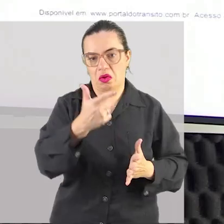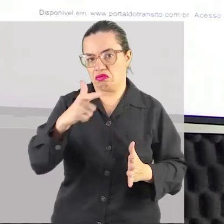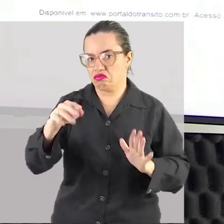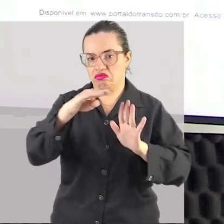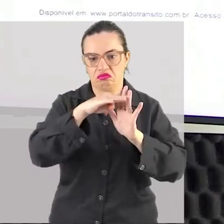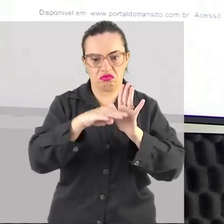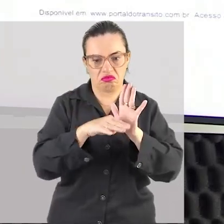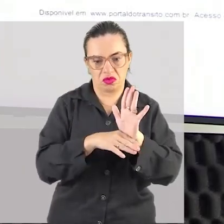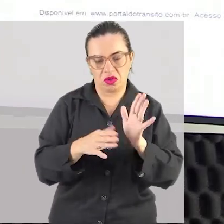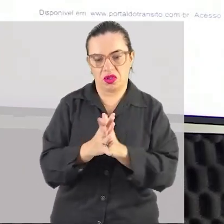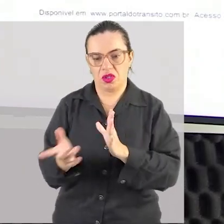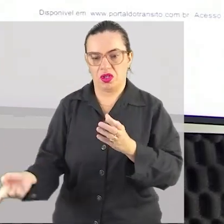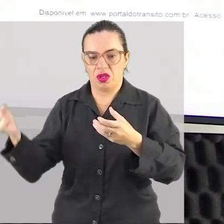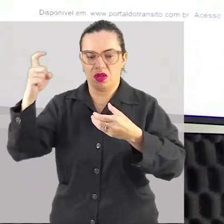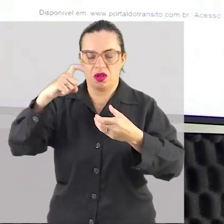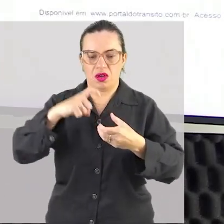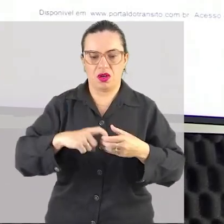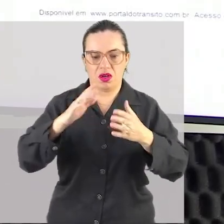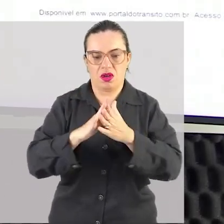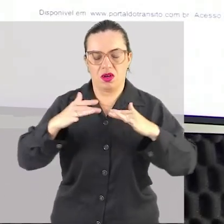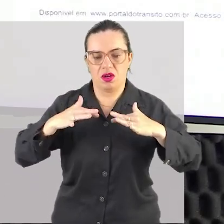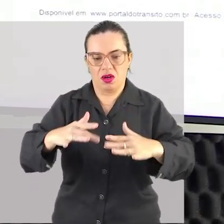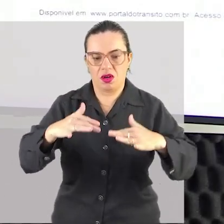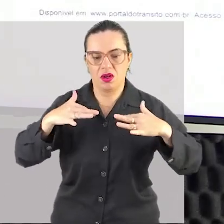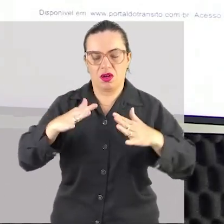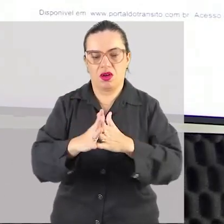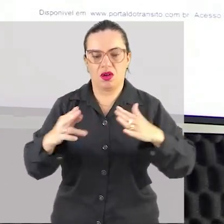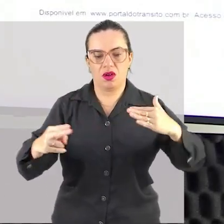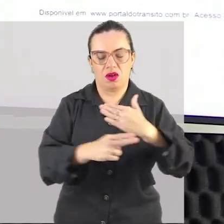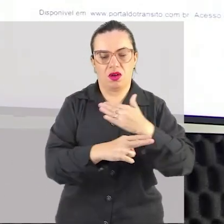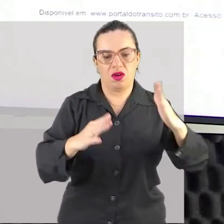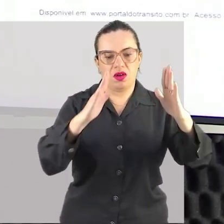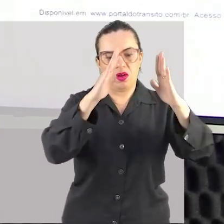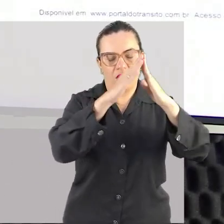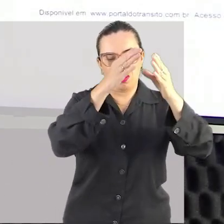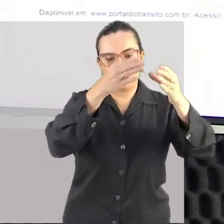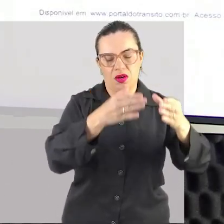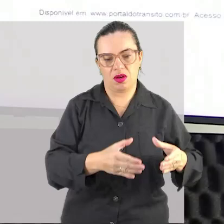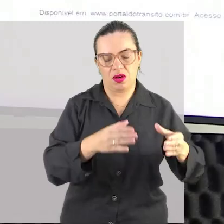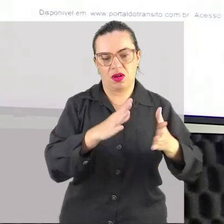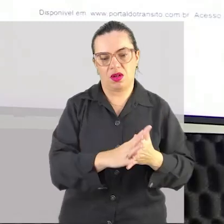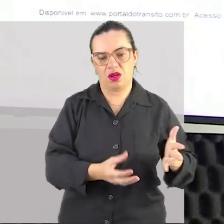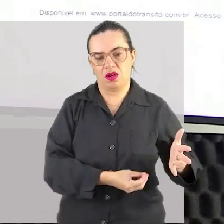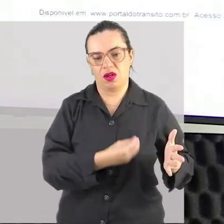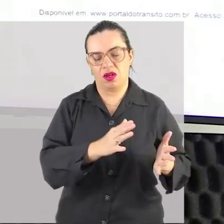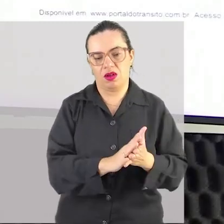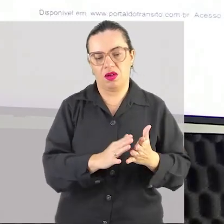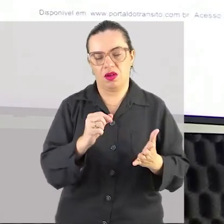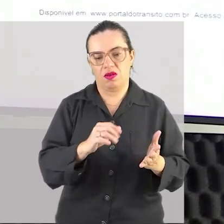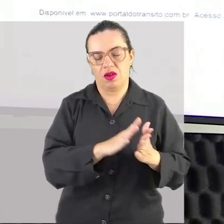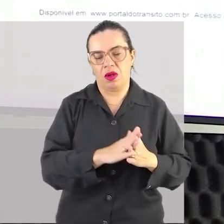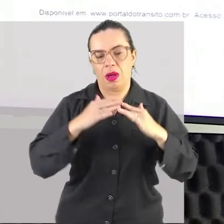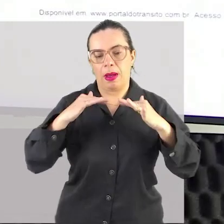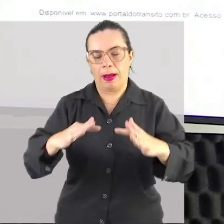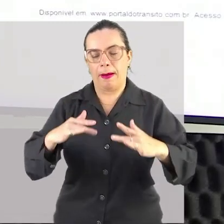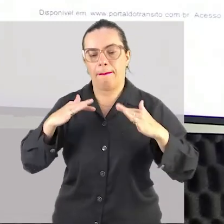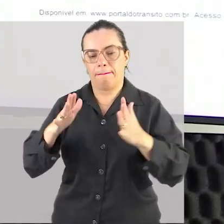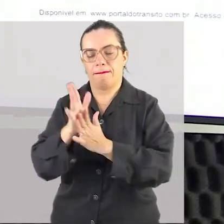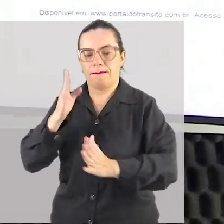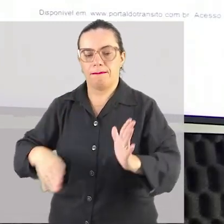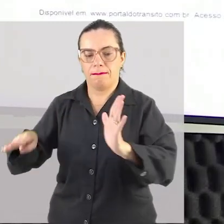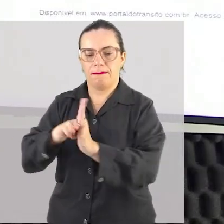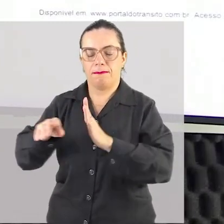voltar fala do movimento Urbano entre casa e trabalho ele tá falando aqui no contexto da